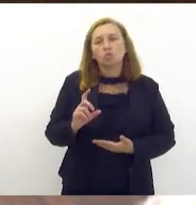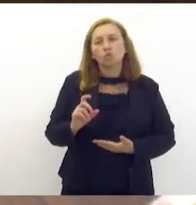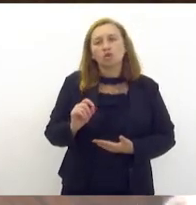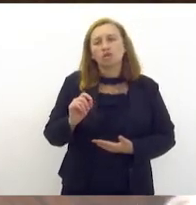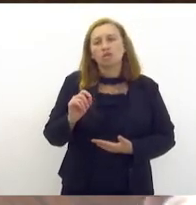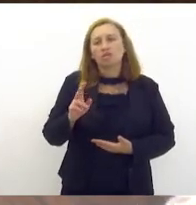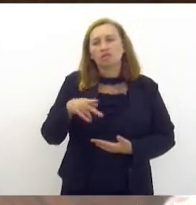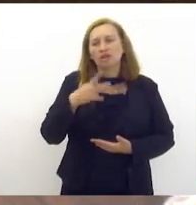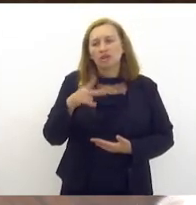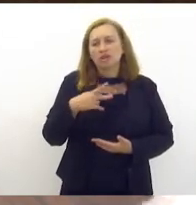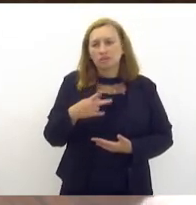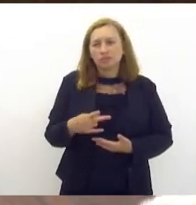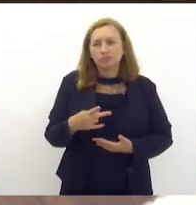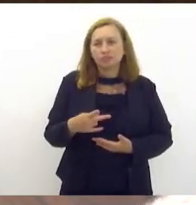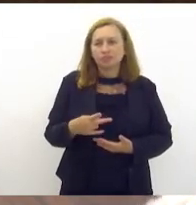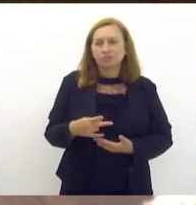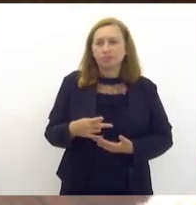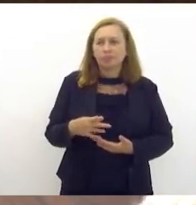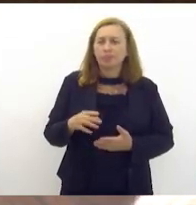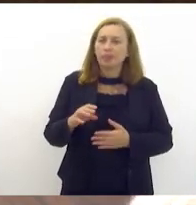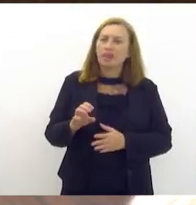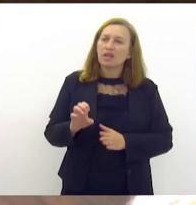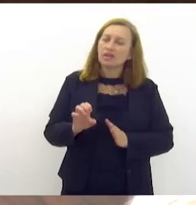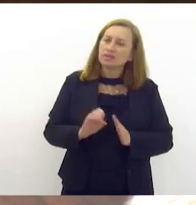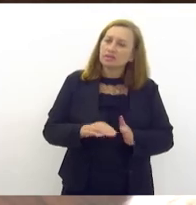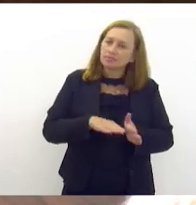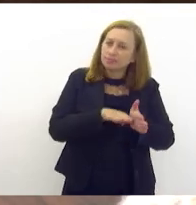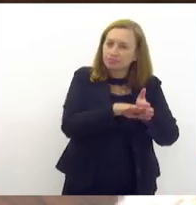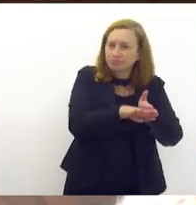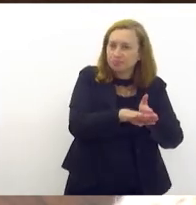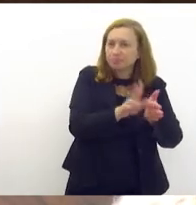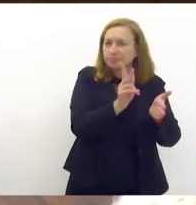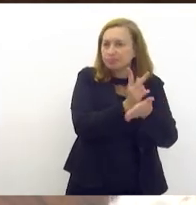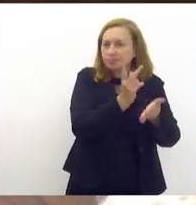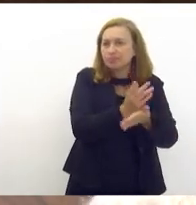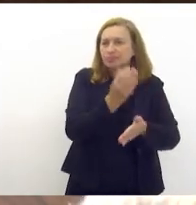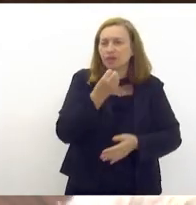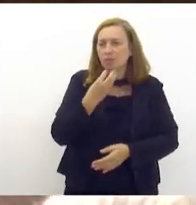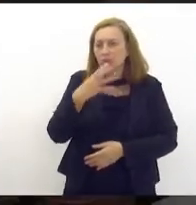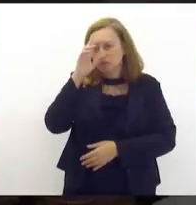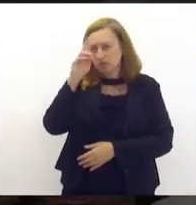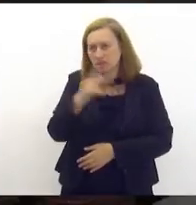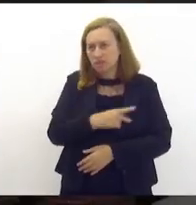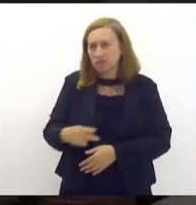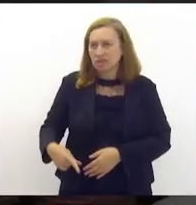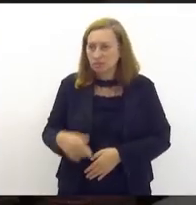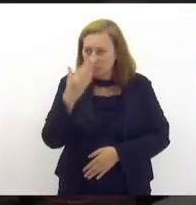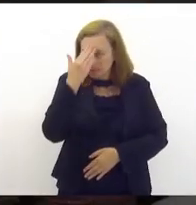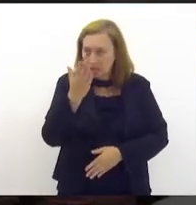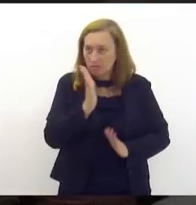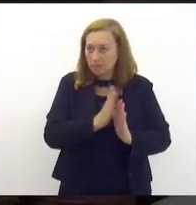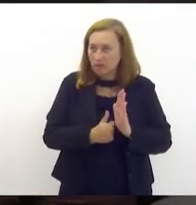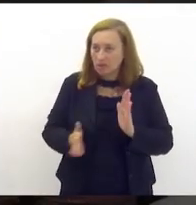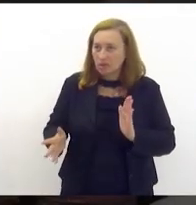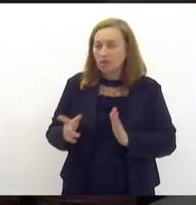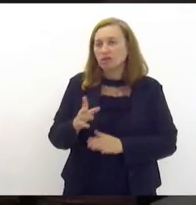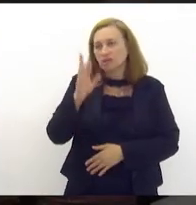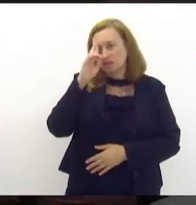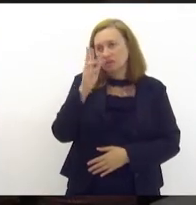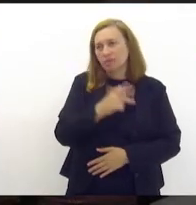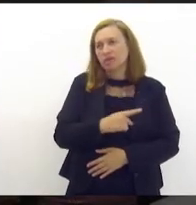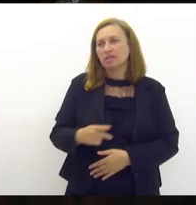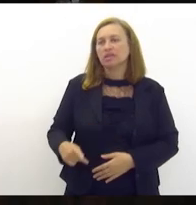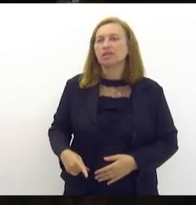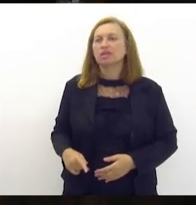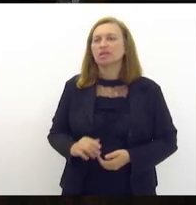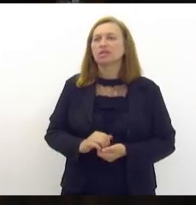o que a gente quer dizer com estacionamento irregular. Tá bom, presidente? Muito obrigado. Senhor presidente, pela ordem... Só um minutinho.